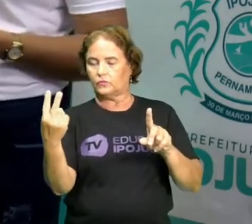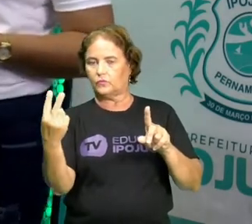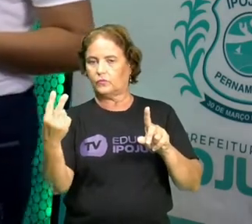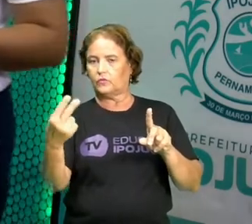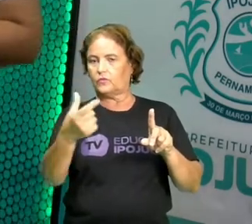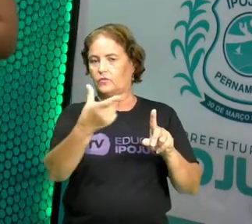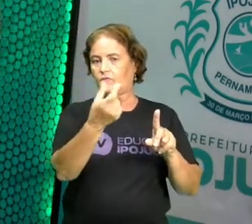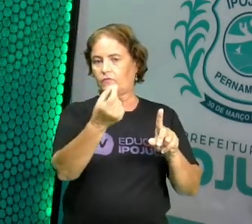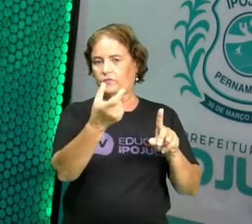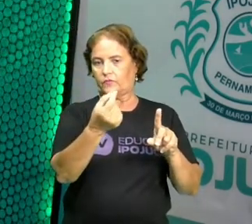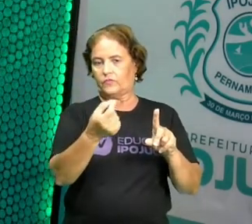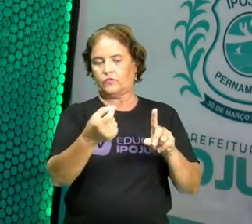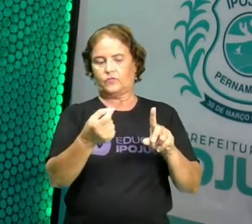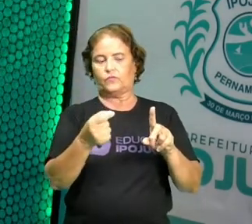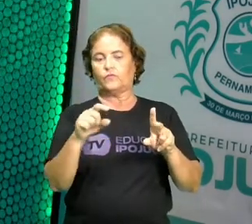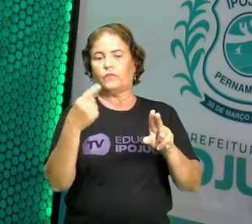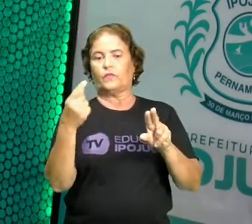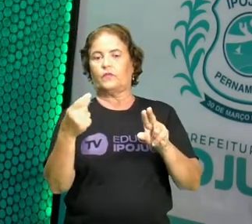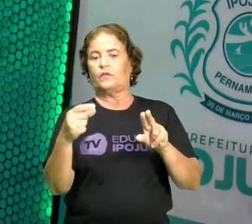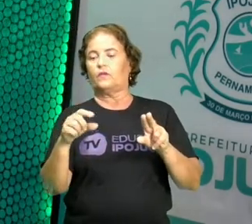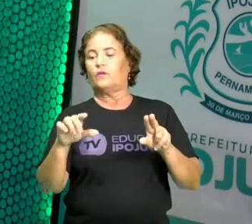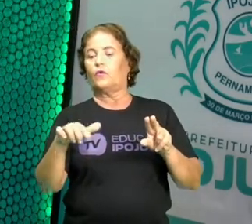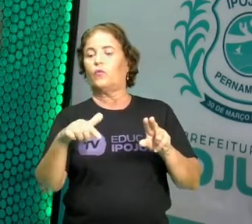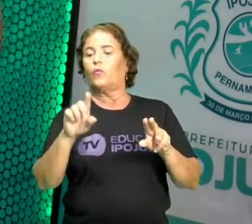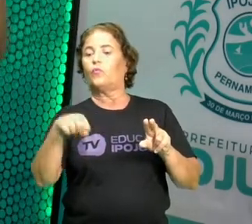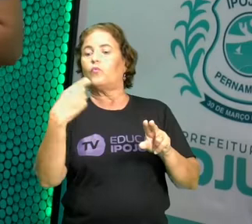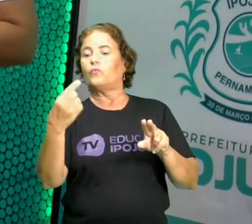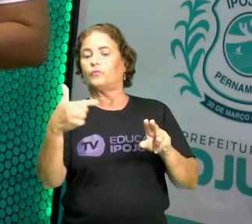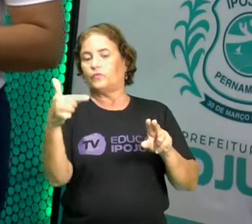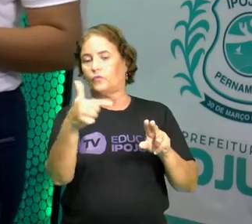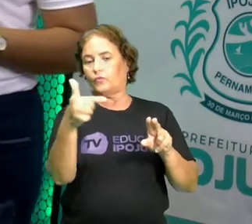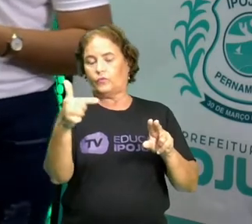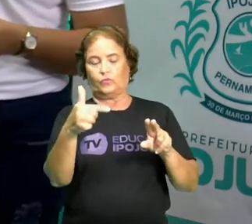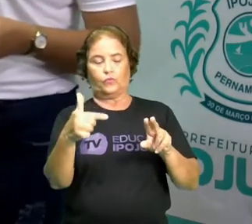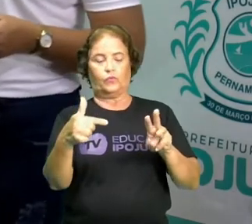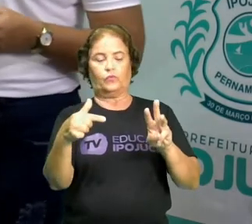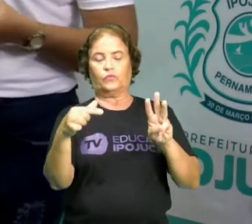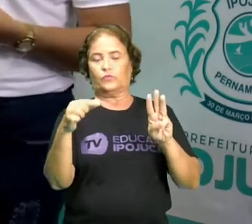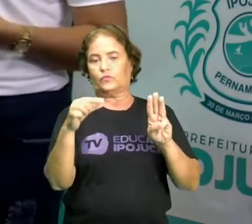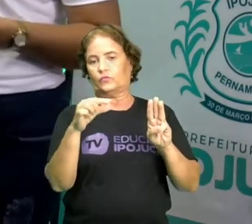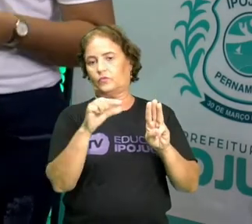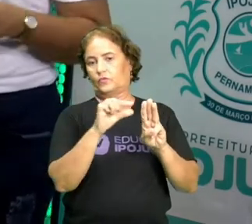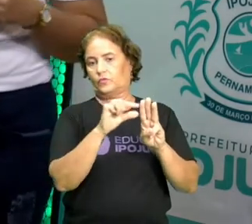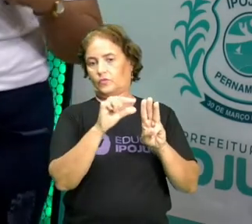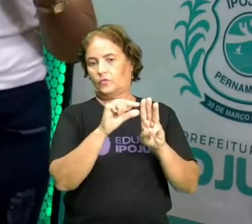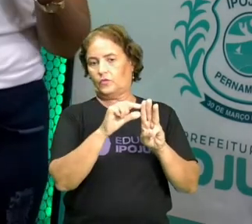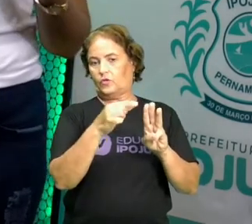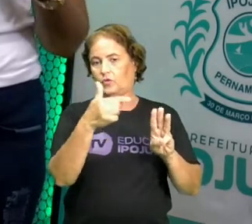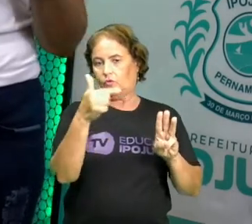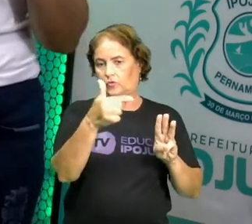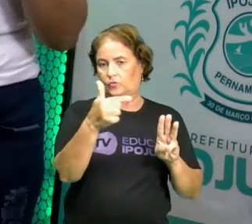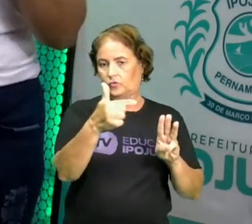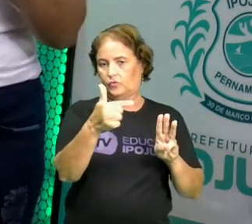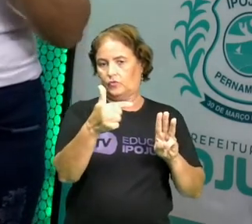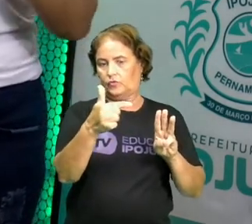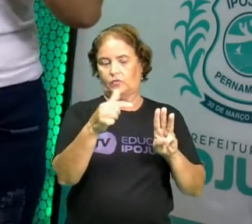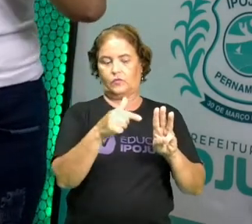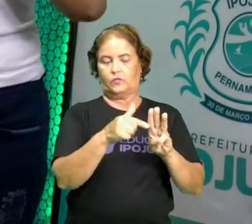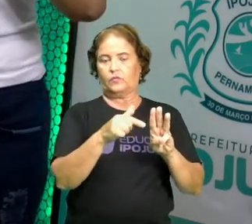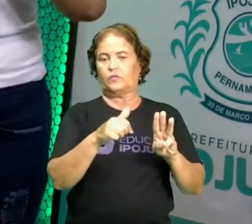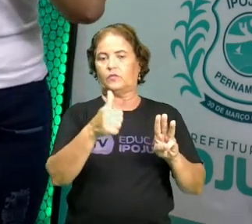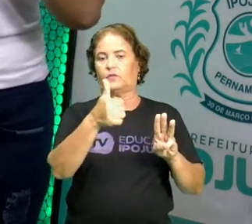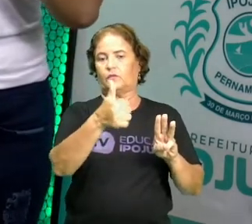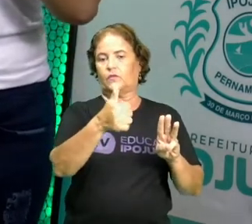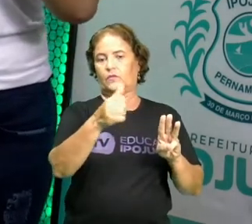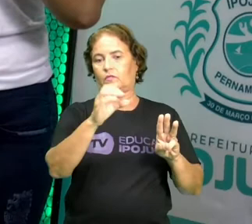dezenas. E o outro 2, que é o da terceira ordem, ele representa o valor de duas centenas. Se é duas centenas, 100 mais